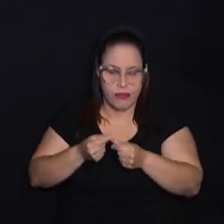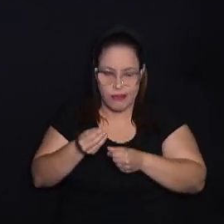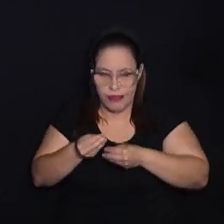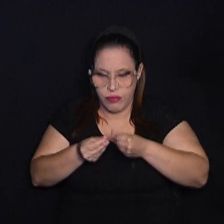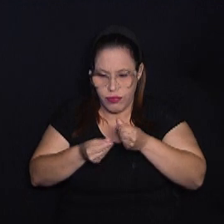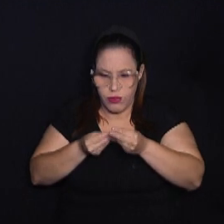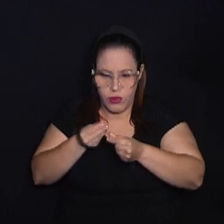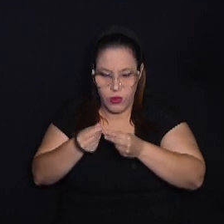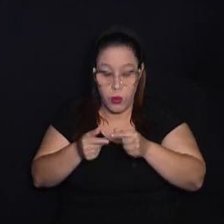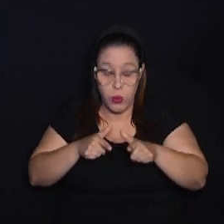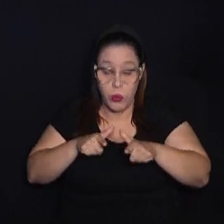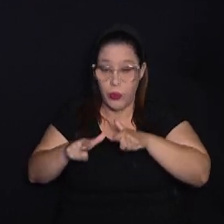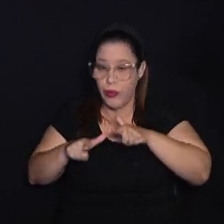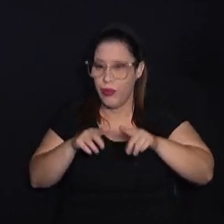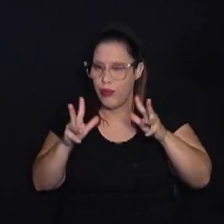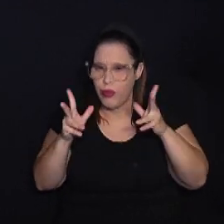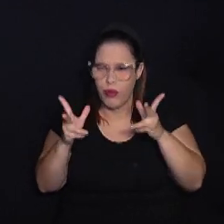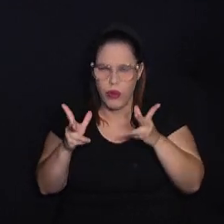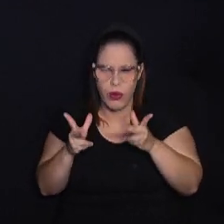muitos trabalhadores,